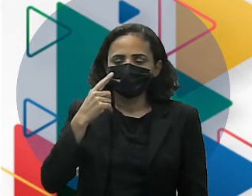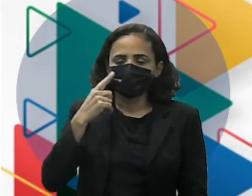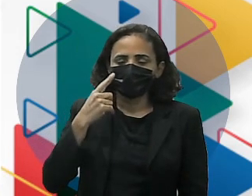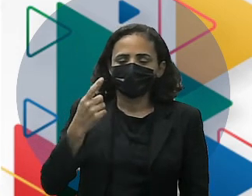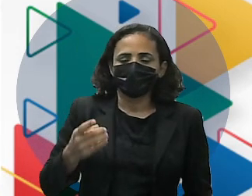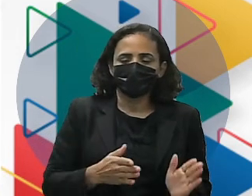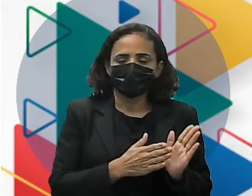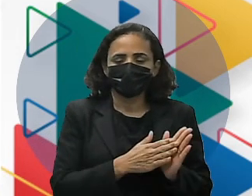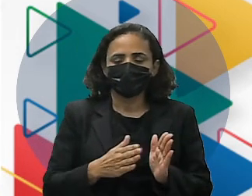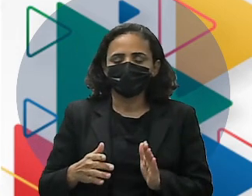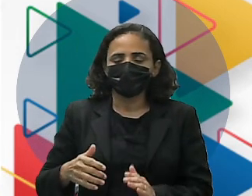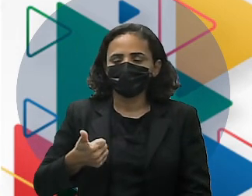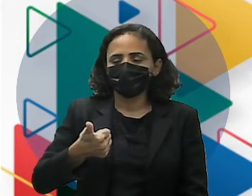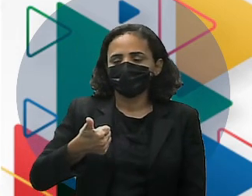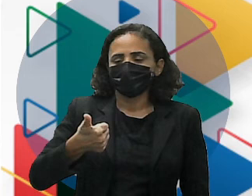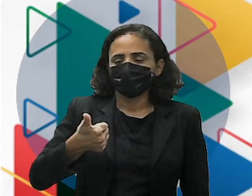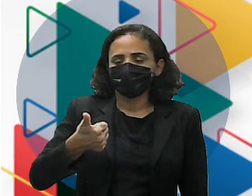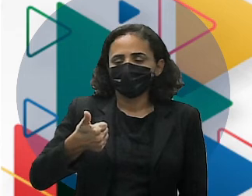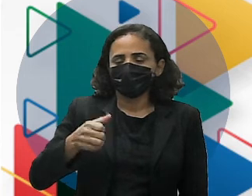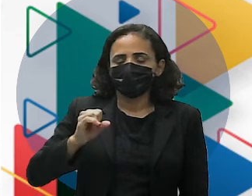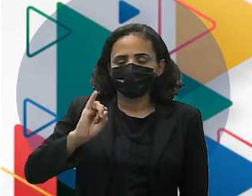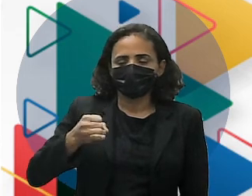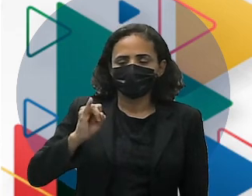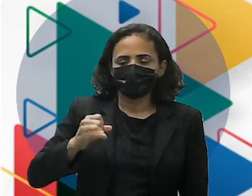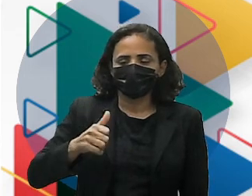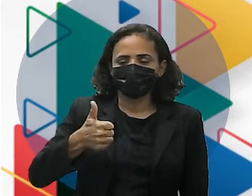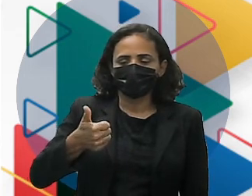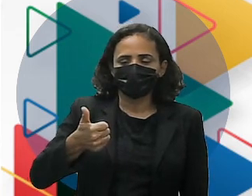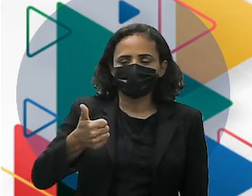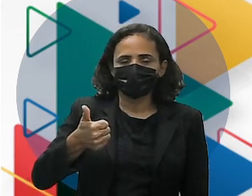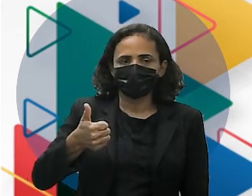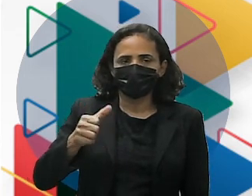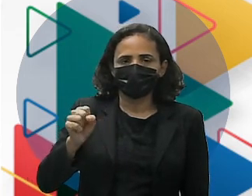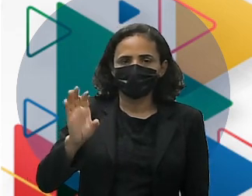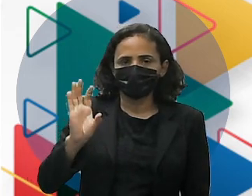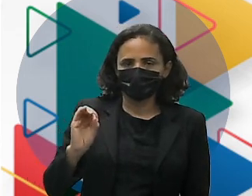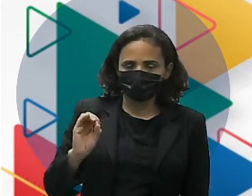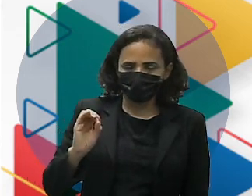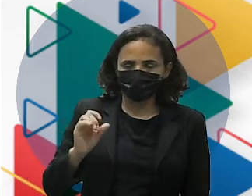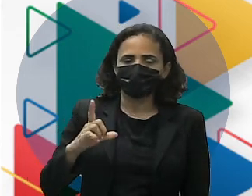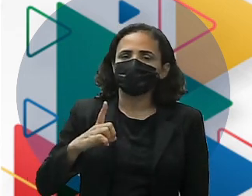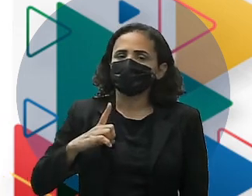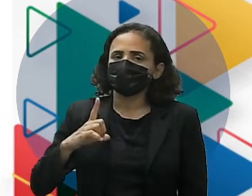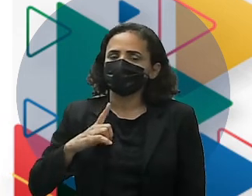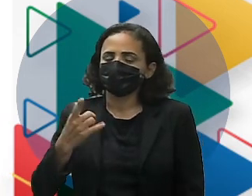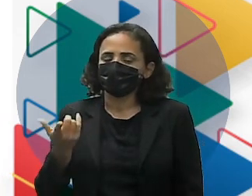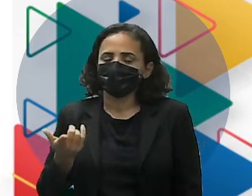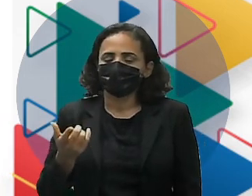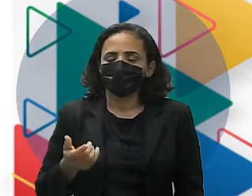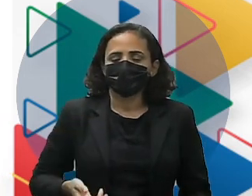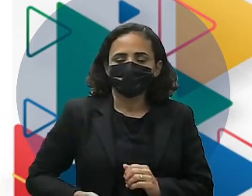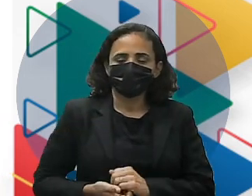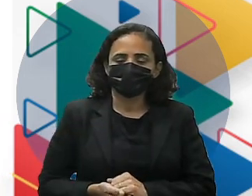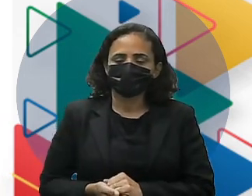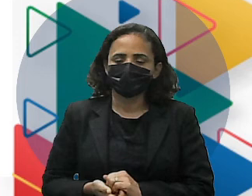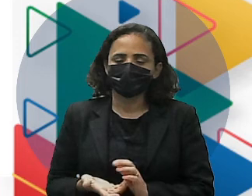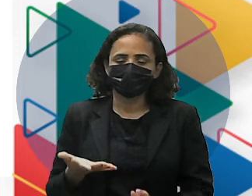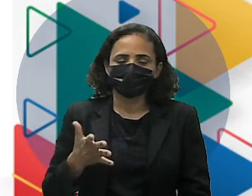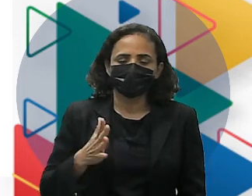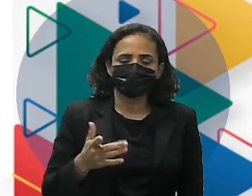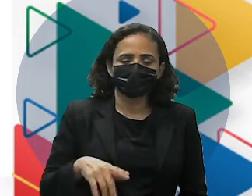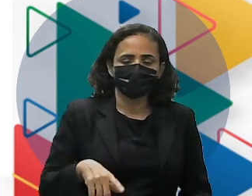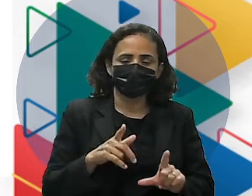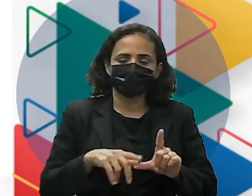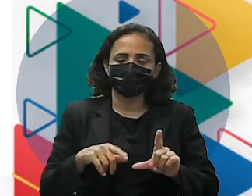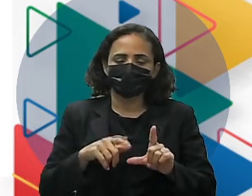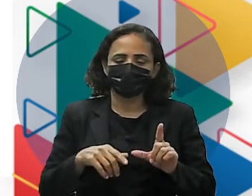janeiro, 180. Janeiro, cadê janeiro? Aqui, ó. Eu tenho 180 kW. Então, na letra